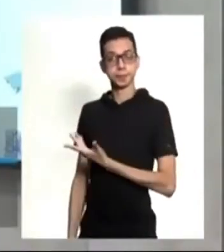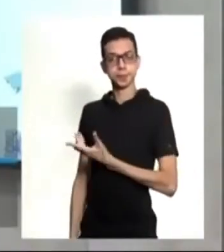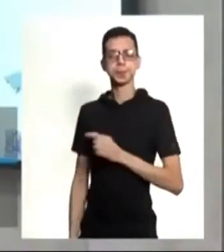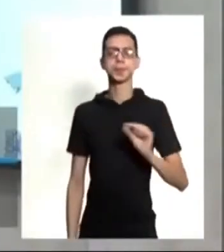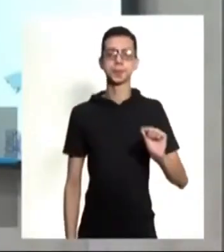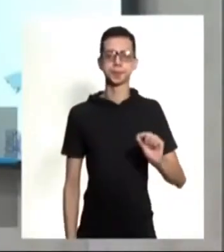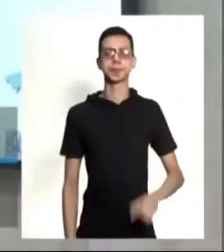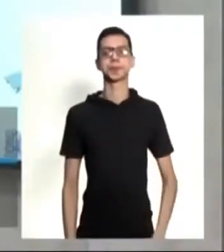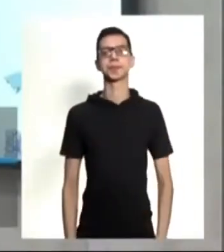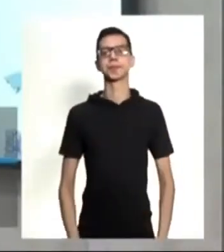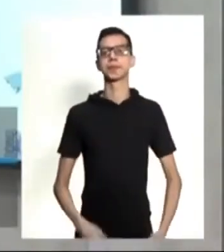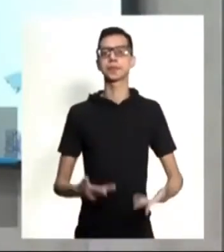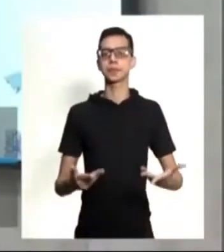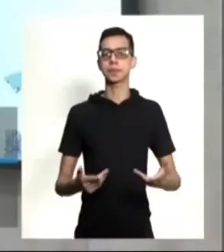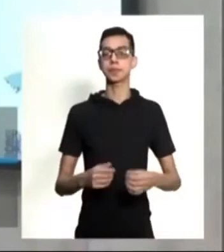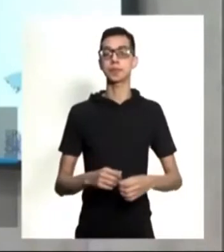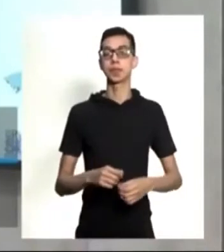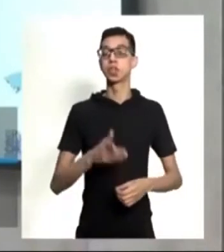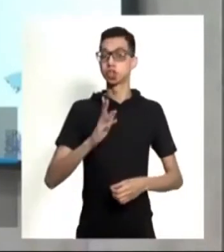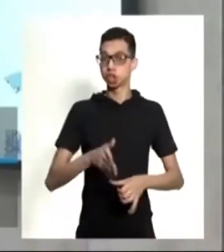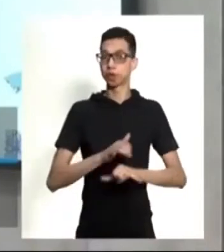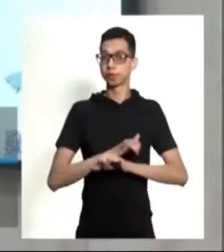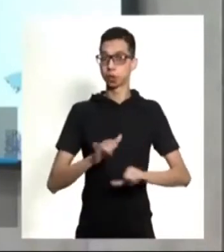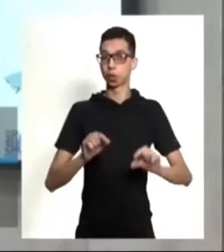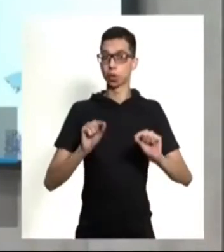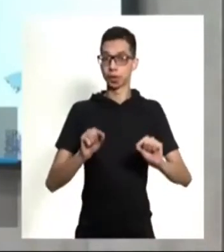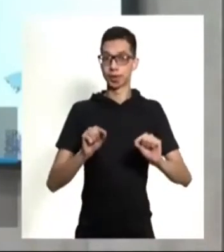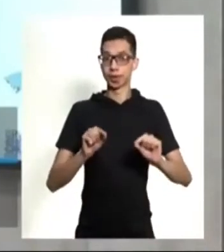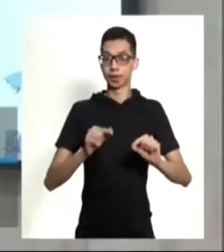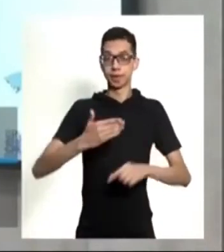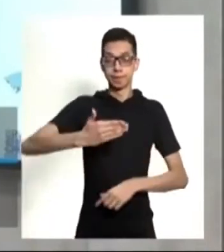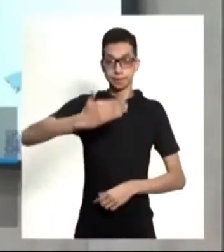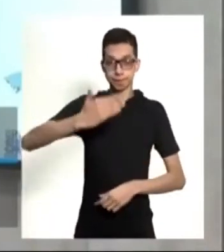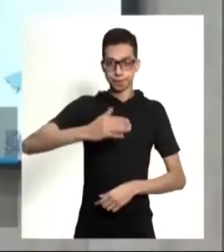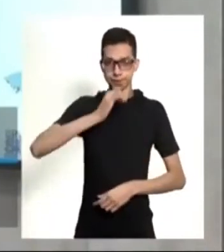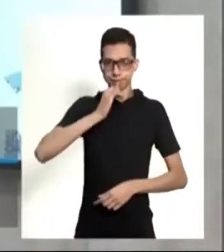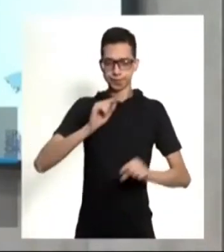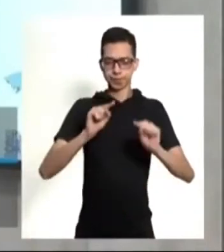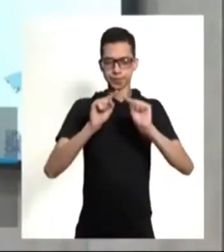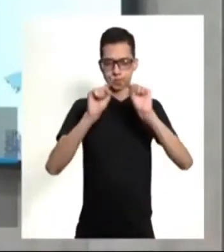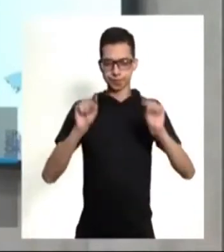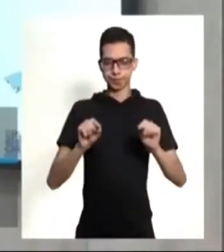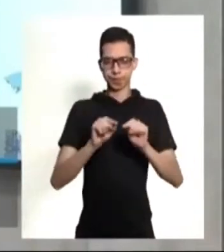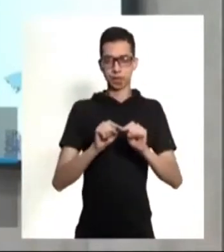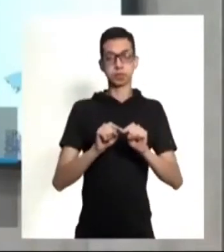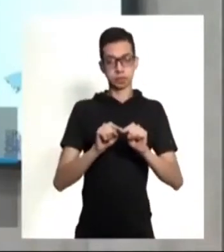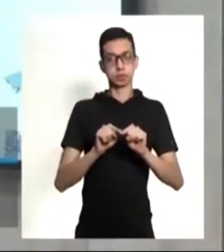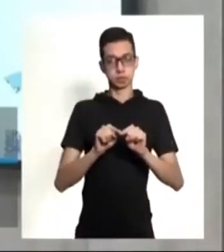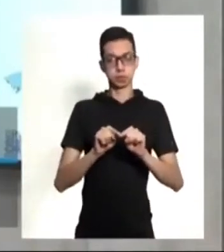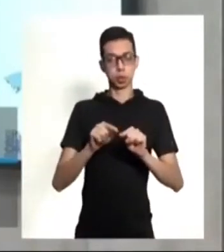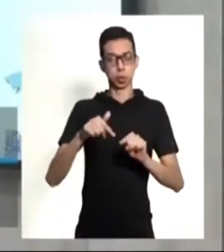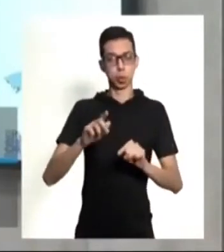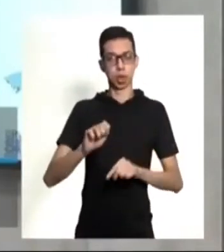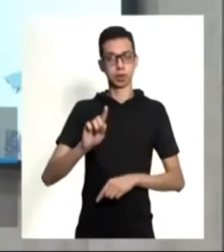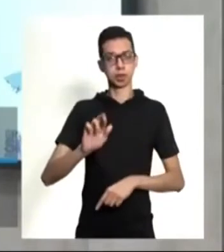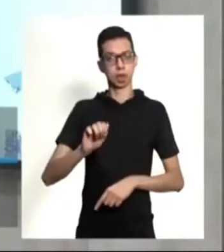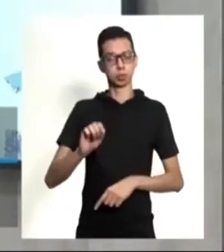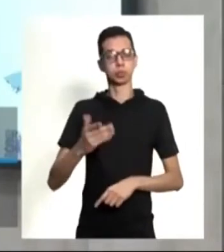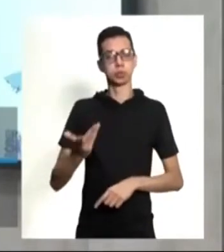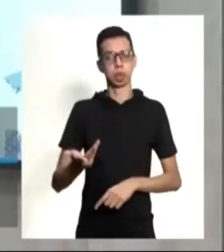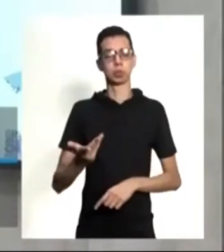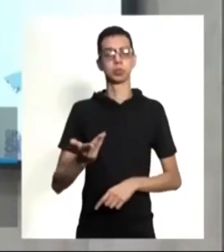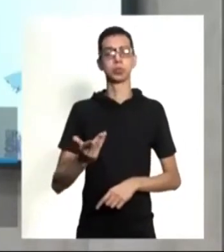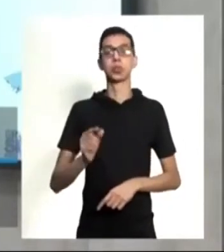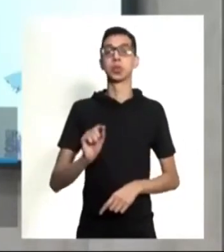2, x raiz de 2. Ele falou que a diagonal da face é 5 raiz de 2. A face é um quadrado. Então, a diagonal da face é